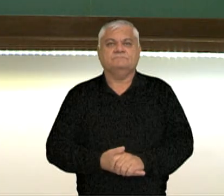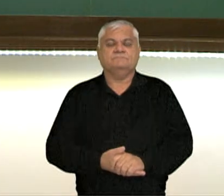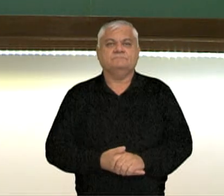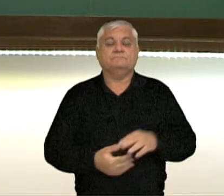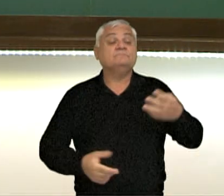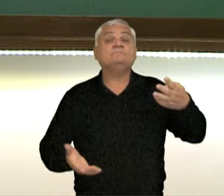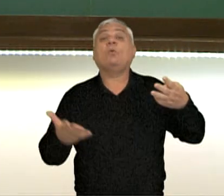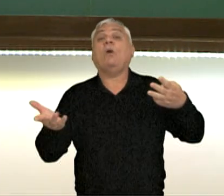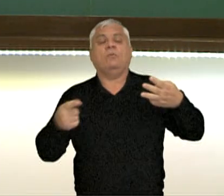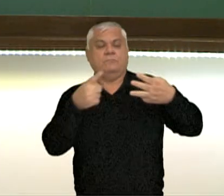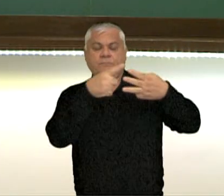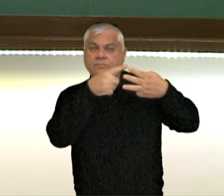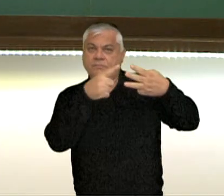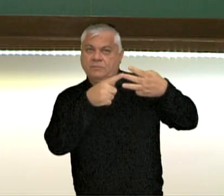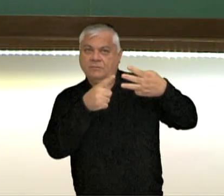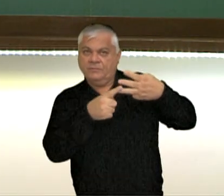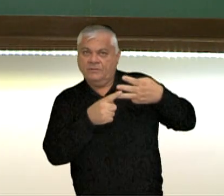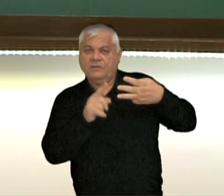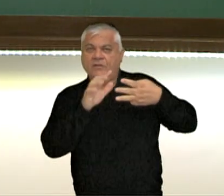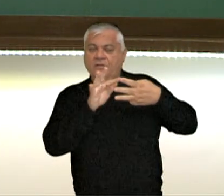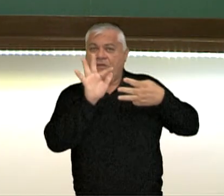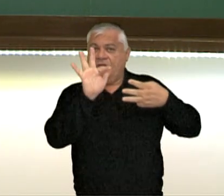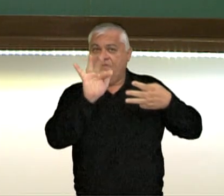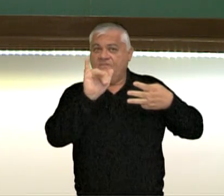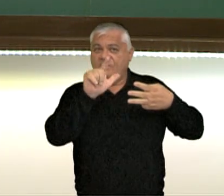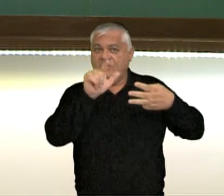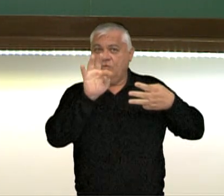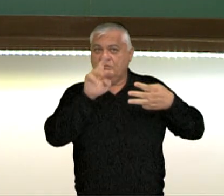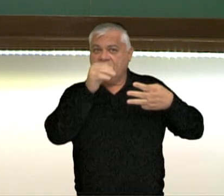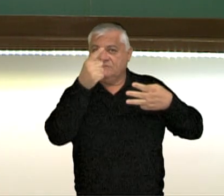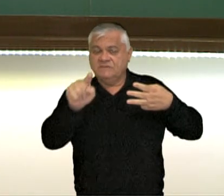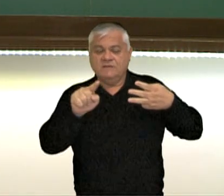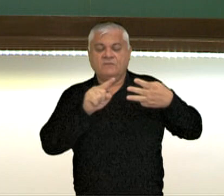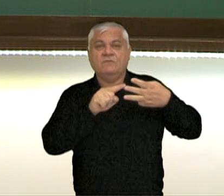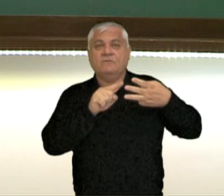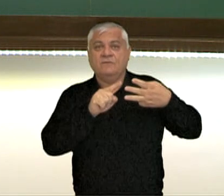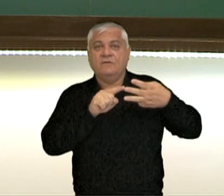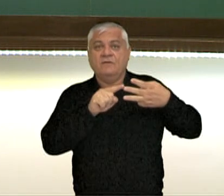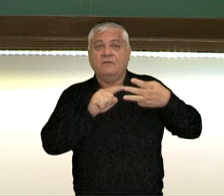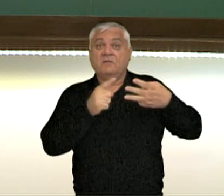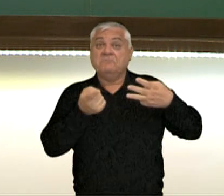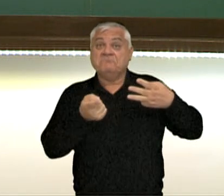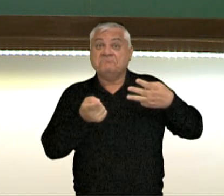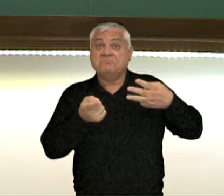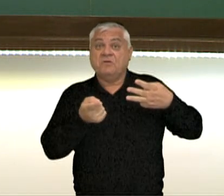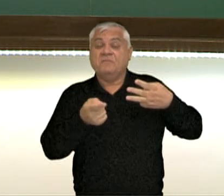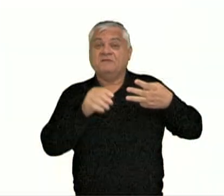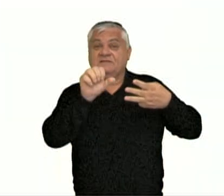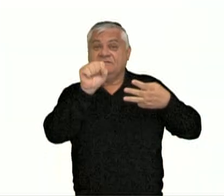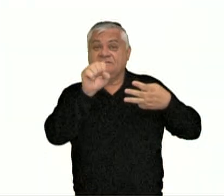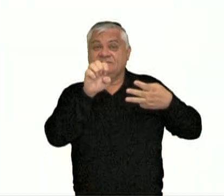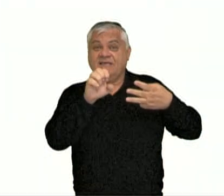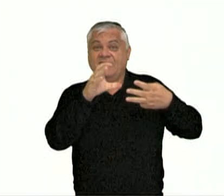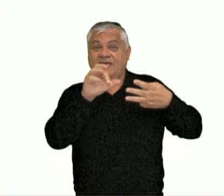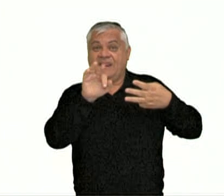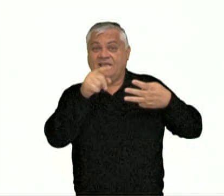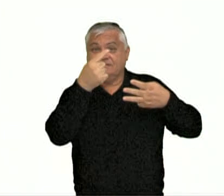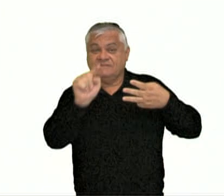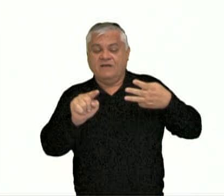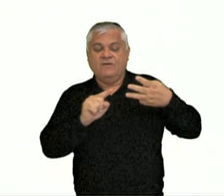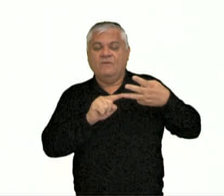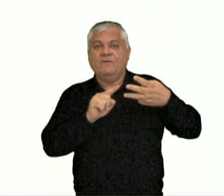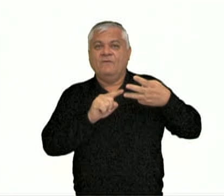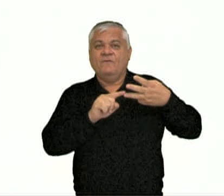qual etapa provavelmente esse paciente está tendo problemas? Então, provavelmente é na etapa